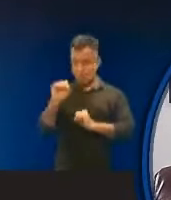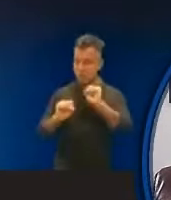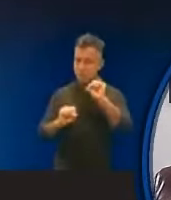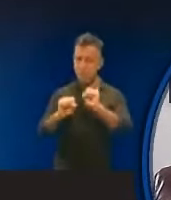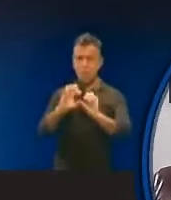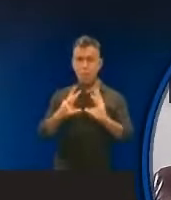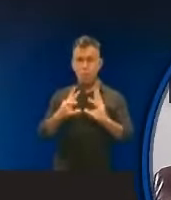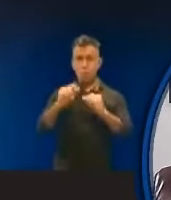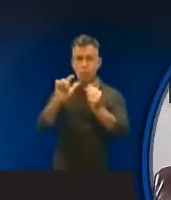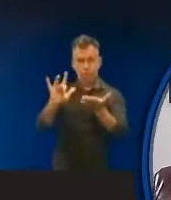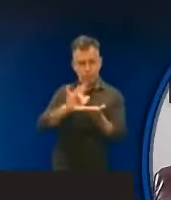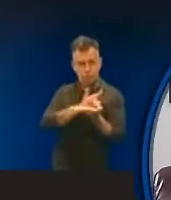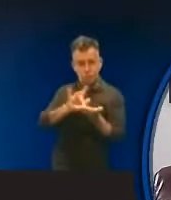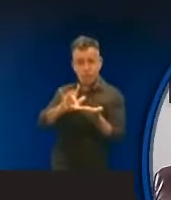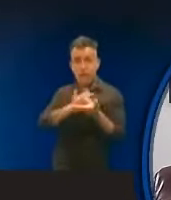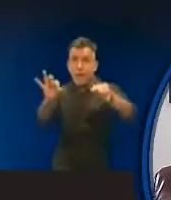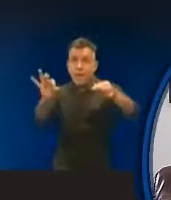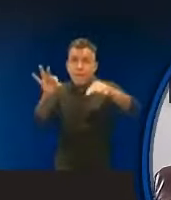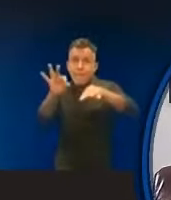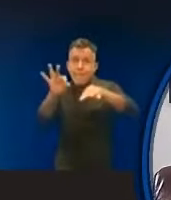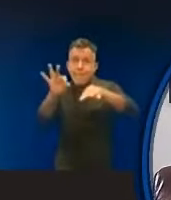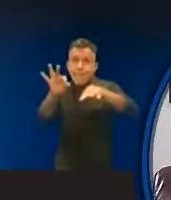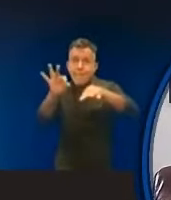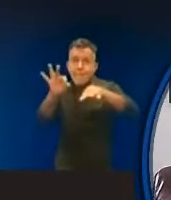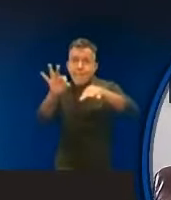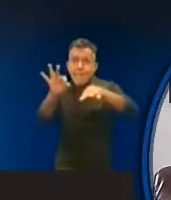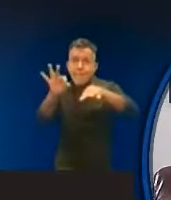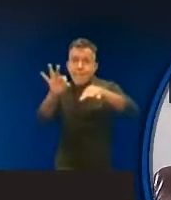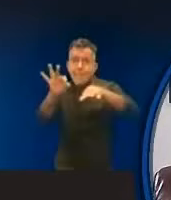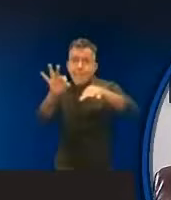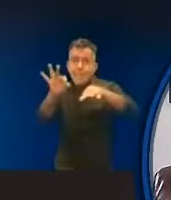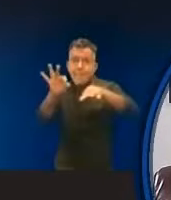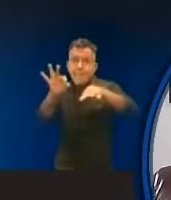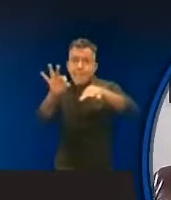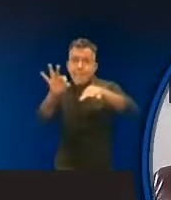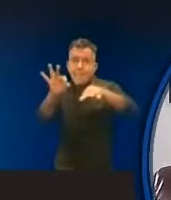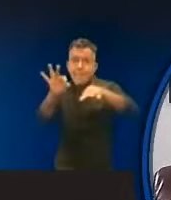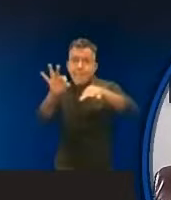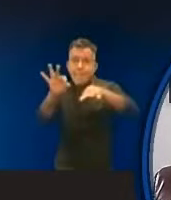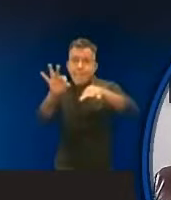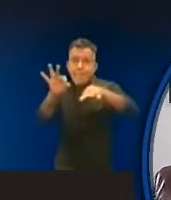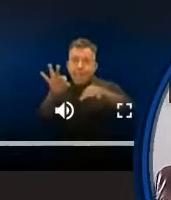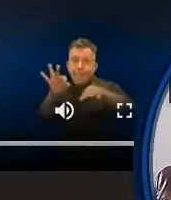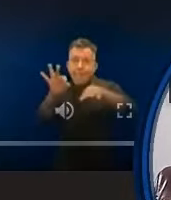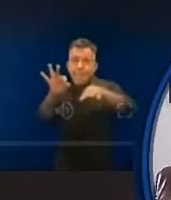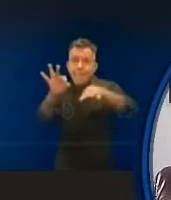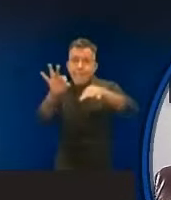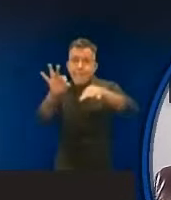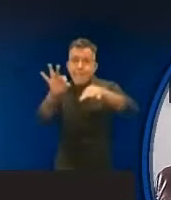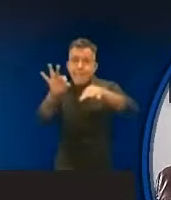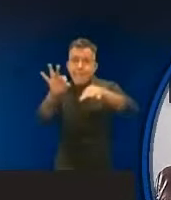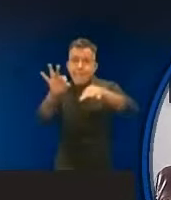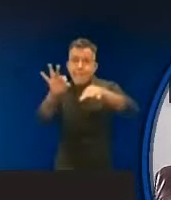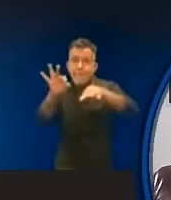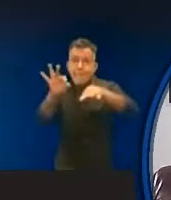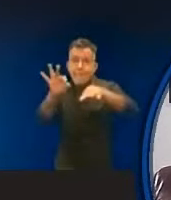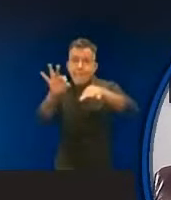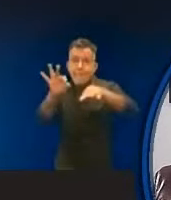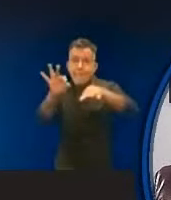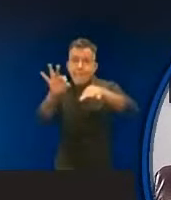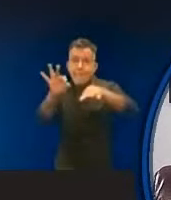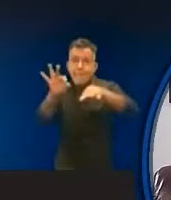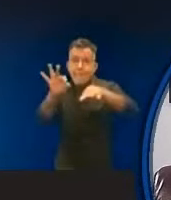totalmente digital e pronta para ganhar o jogo da inovação e, sem dúvida, o jogo do marketplace. E,